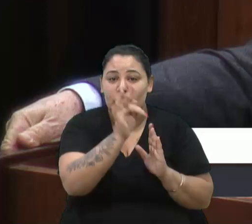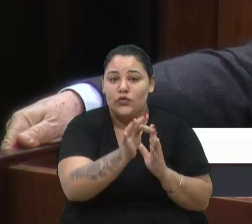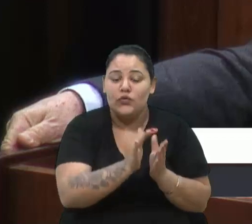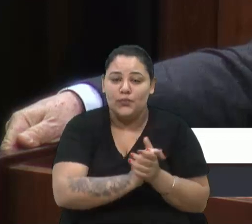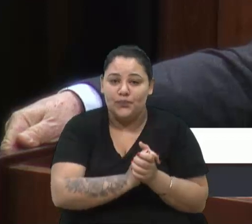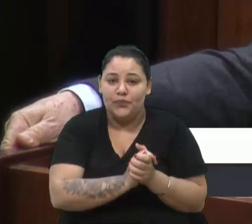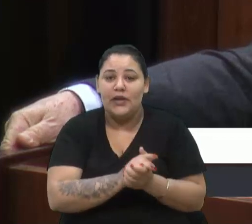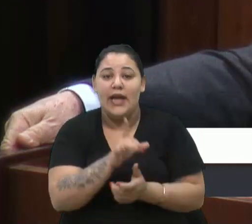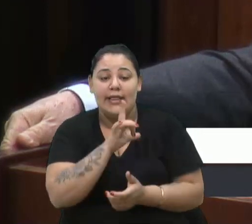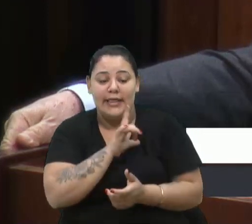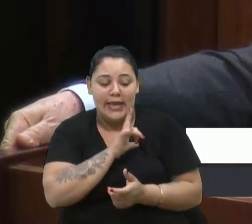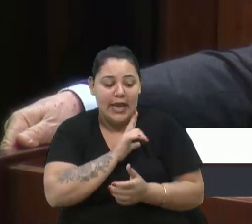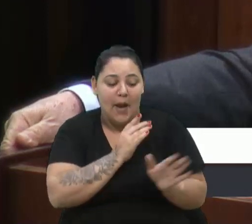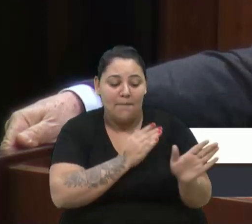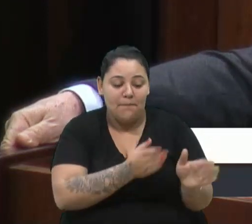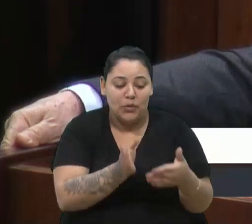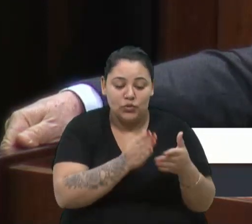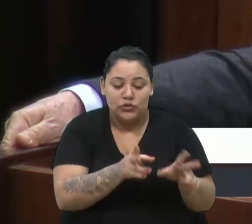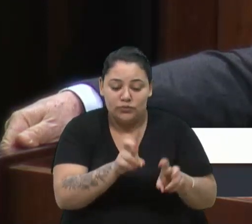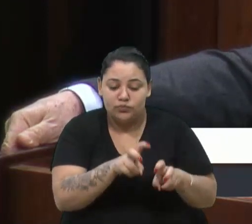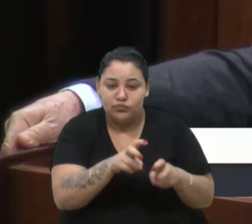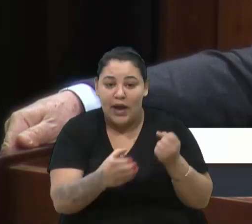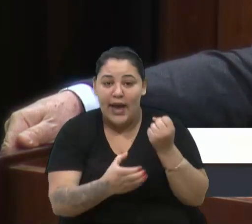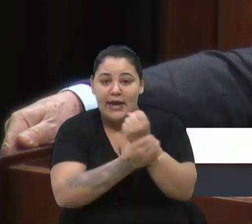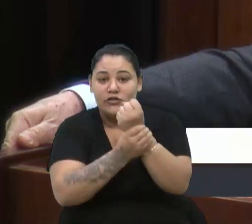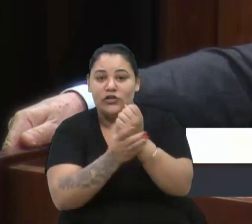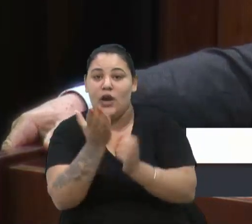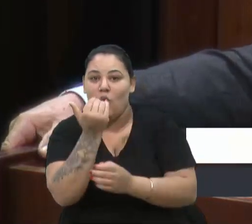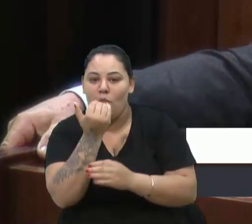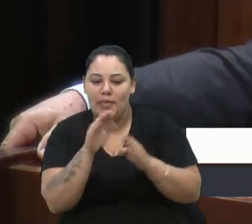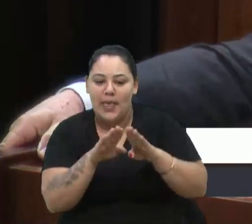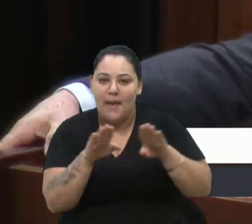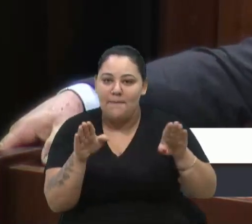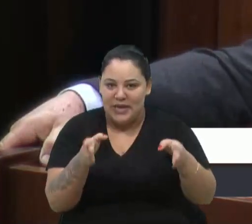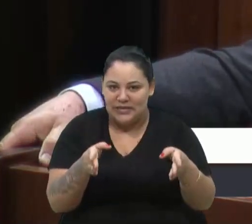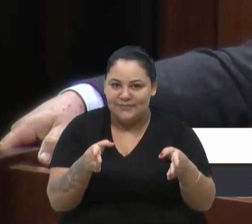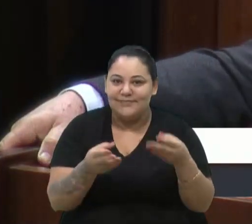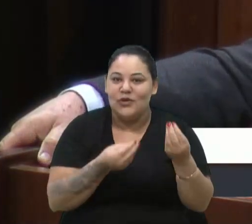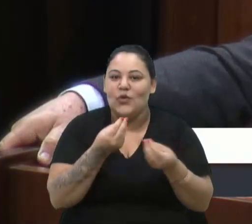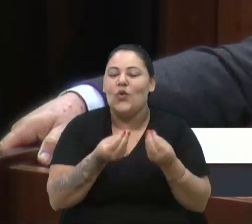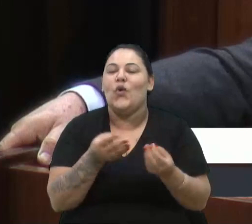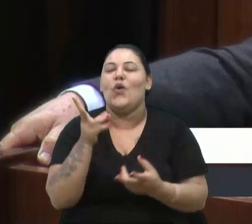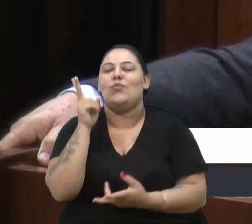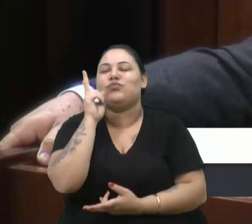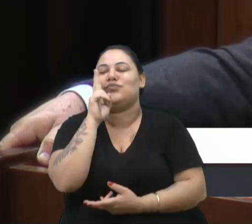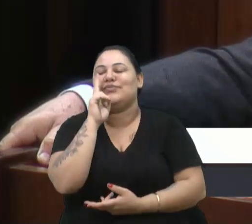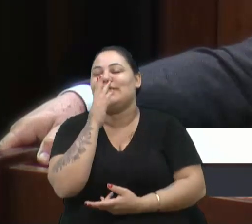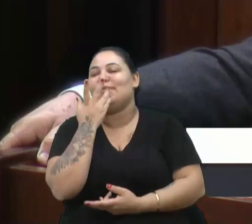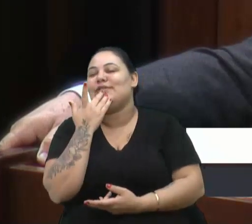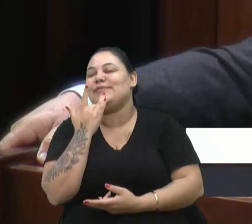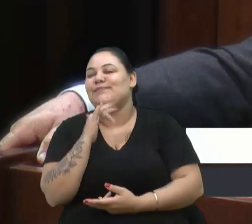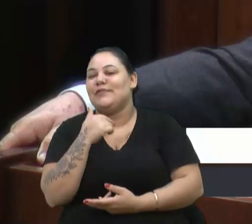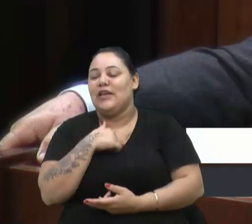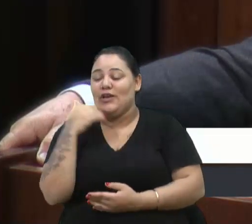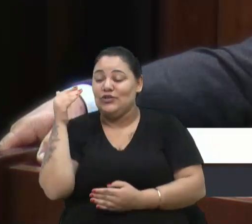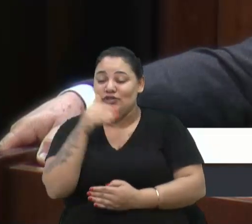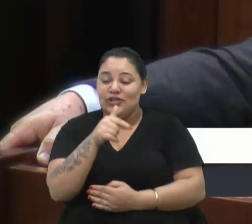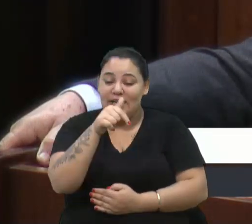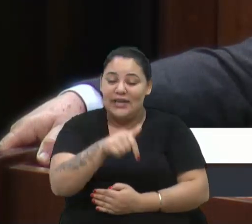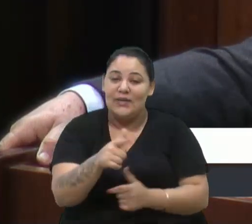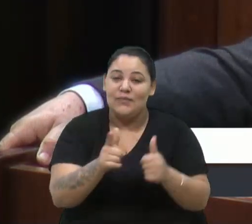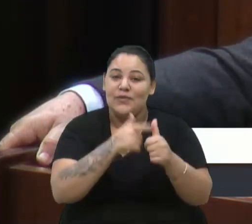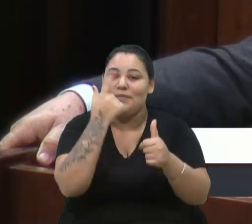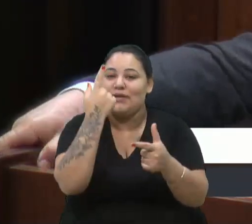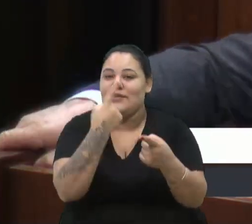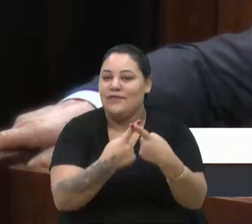ter a produção na garantia do alimento na mesa como eu lembro crianças quando eu cheguei aqui pela primeira vez